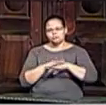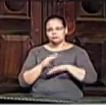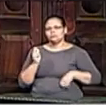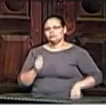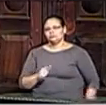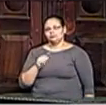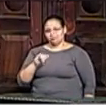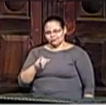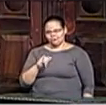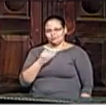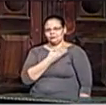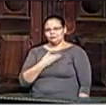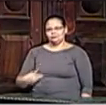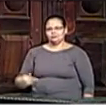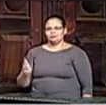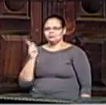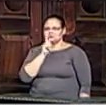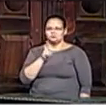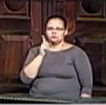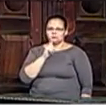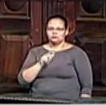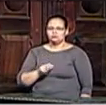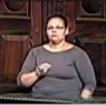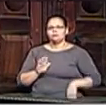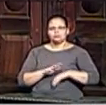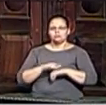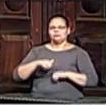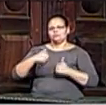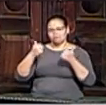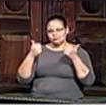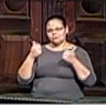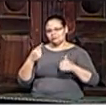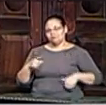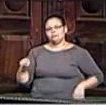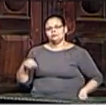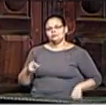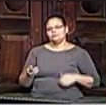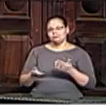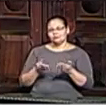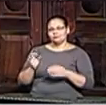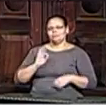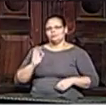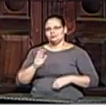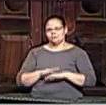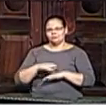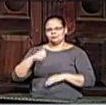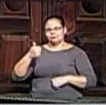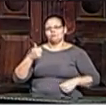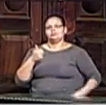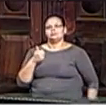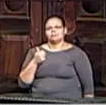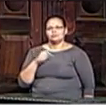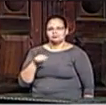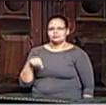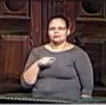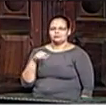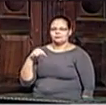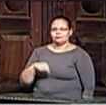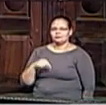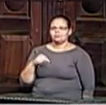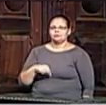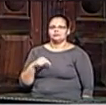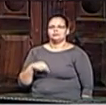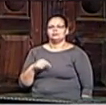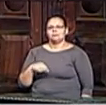se o governo conseguisse dar melhores condições a esses policiais, poderíamos melhorar, por exemplo, quando nós aqui,